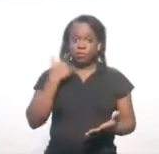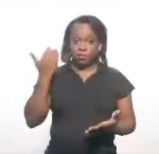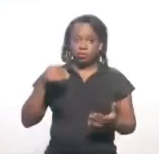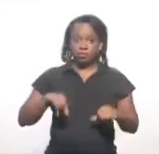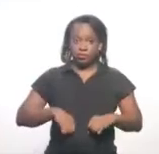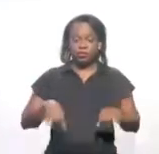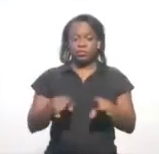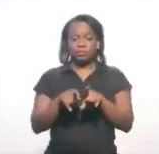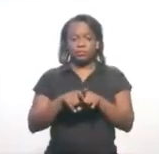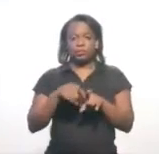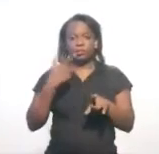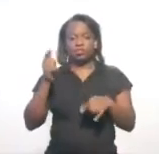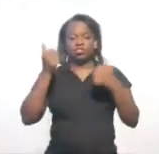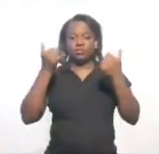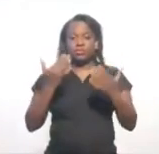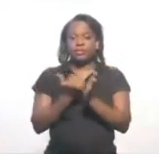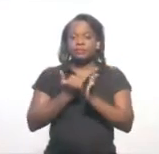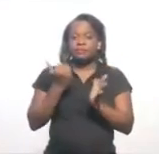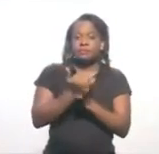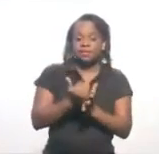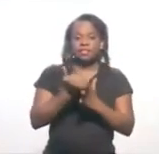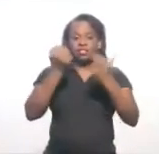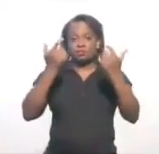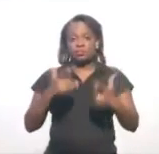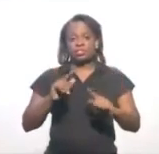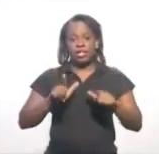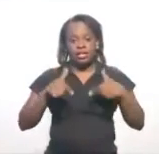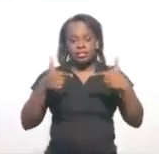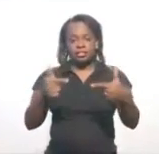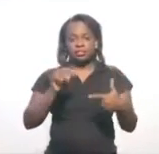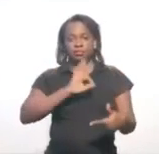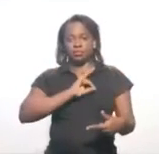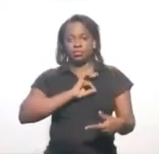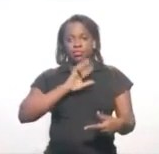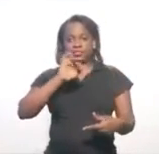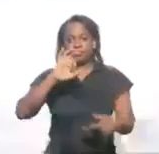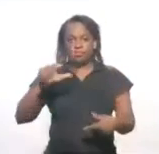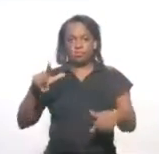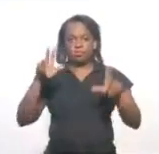e a outra que torna mais ainda corroborado a atuação da Polícia Civil no presente tempo.